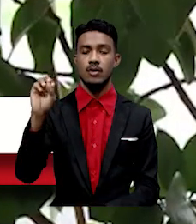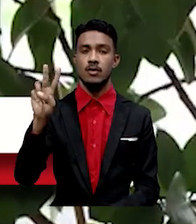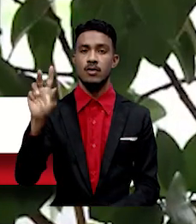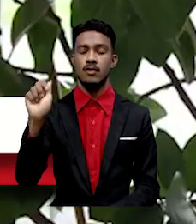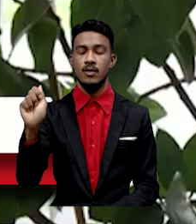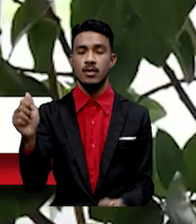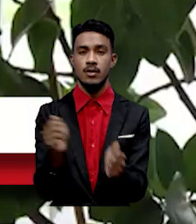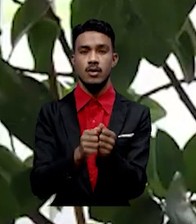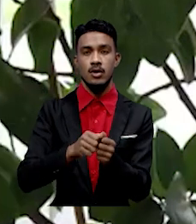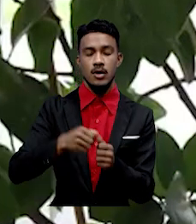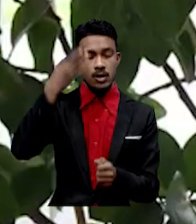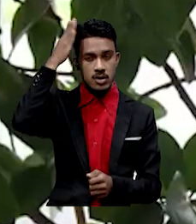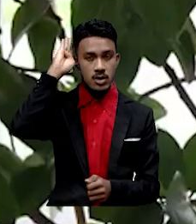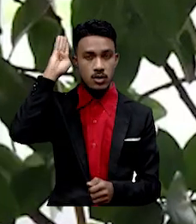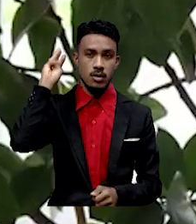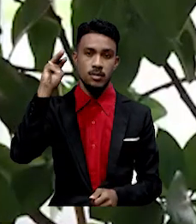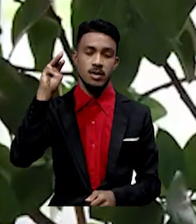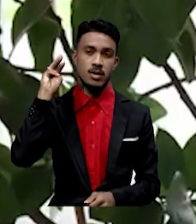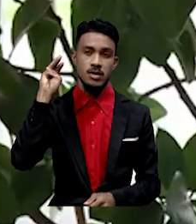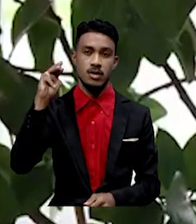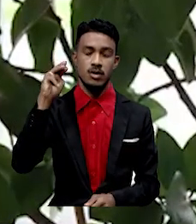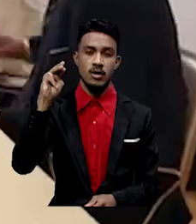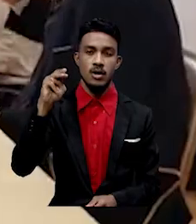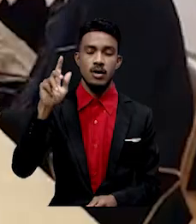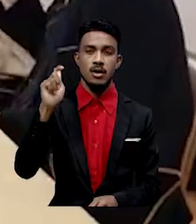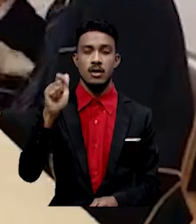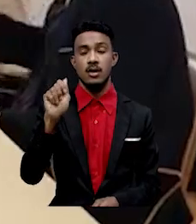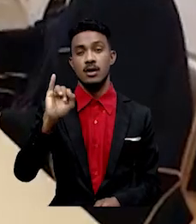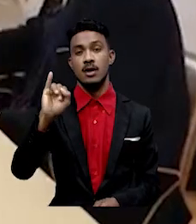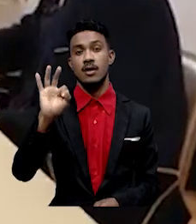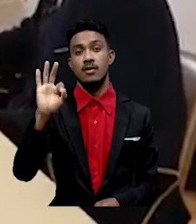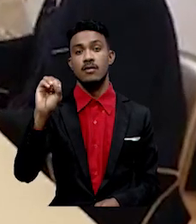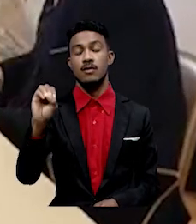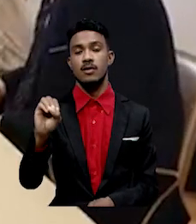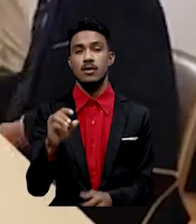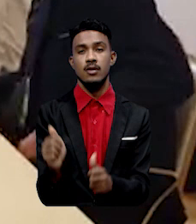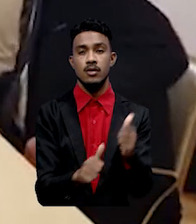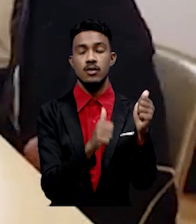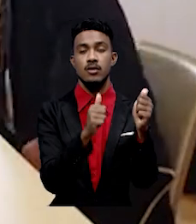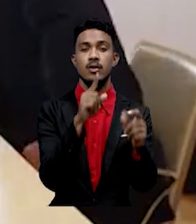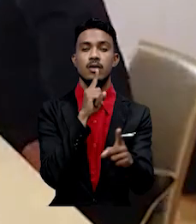senhor ministro Phil Taifo, e bem, a que hoje para